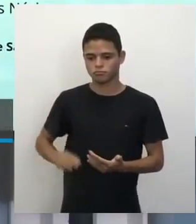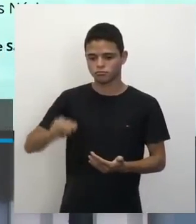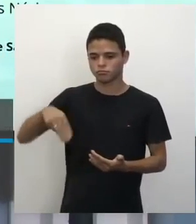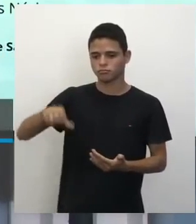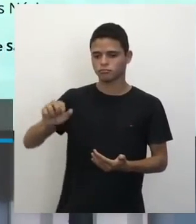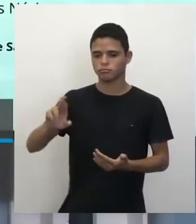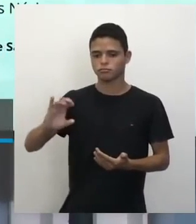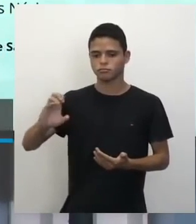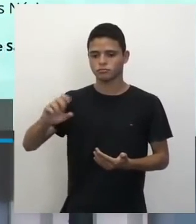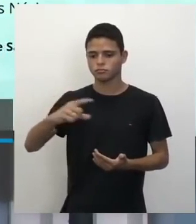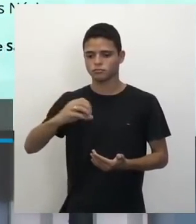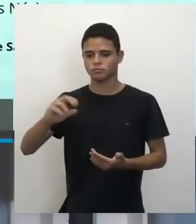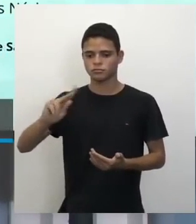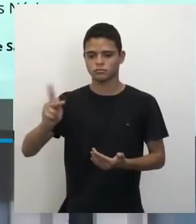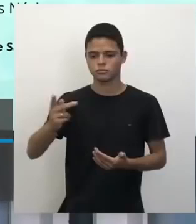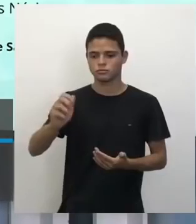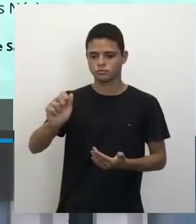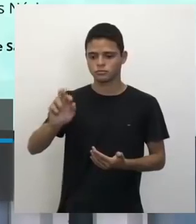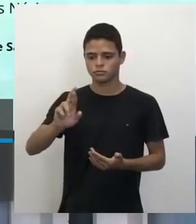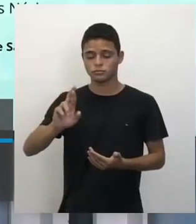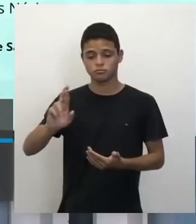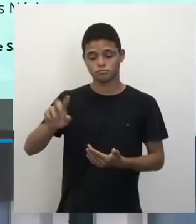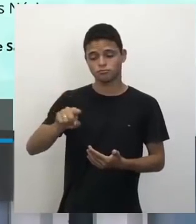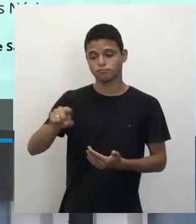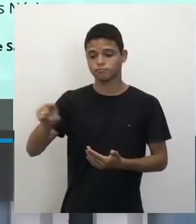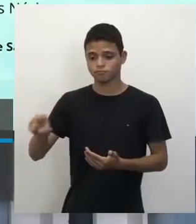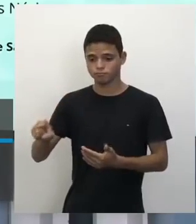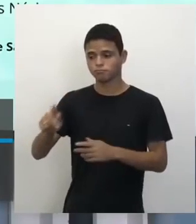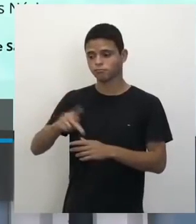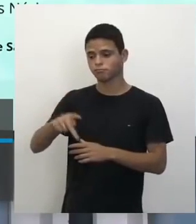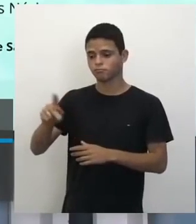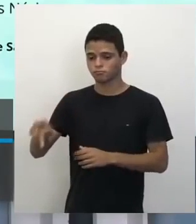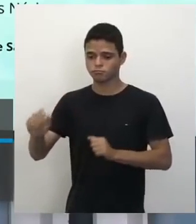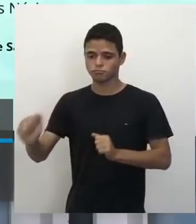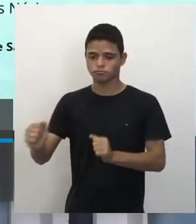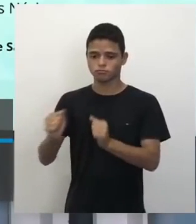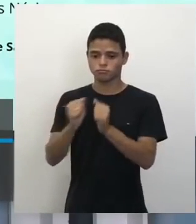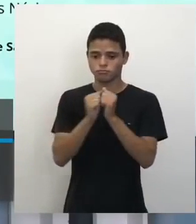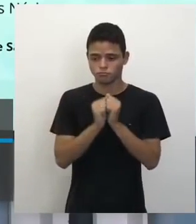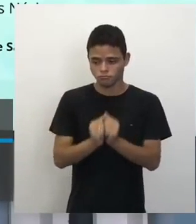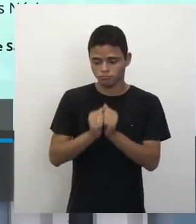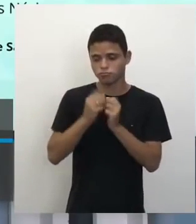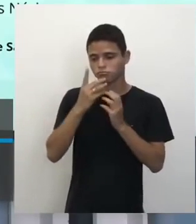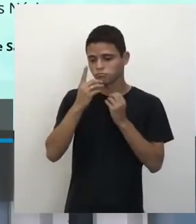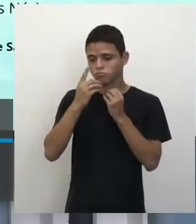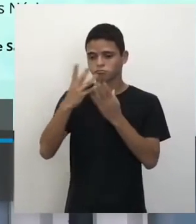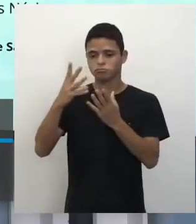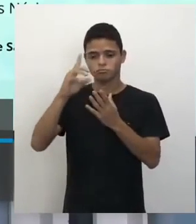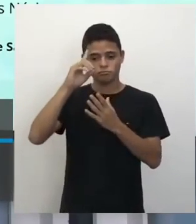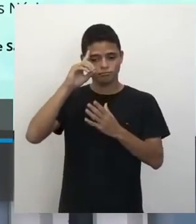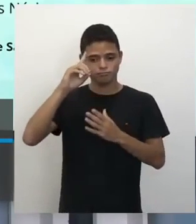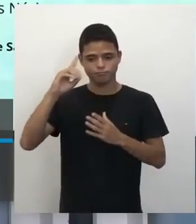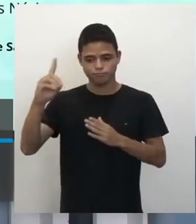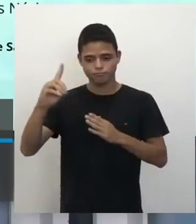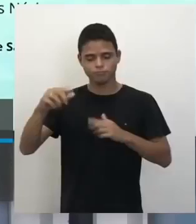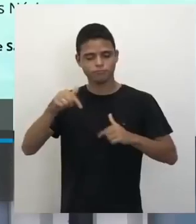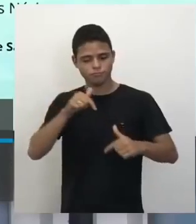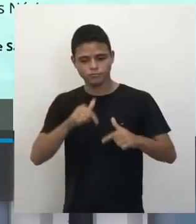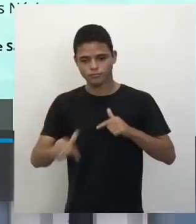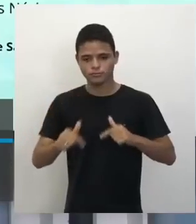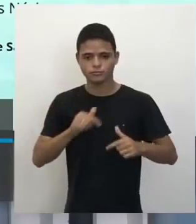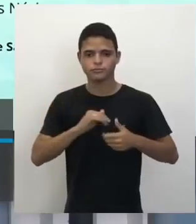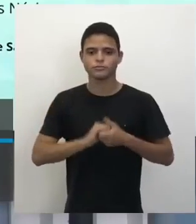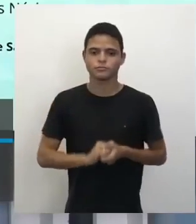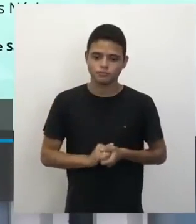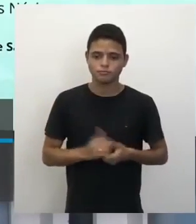Rondon Itapevi. Olha só, os profs já estão aqui desejando um bom dia de trabalho.